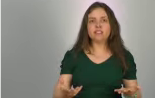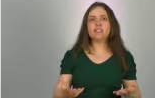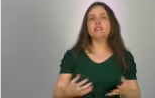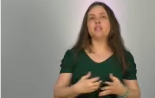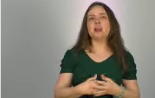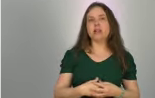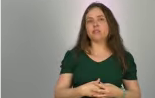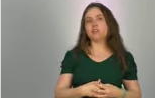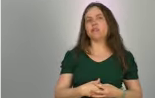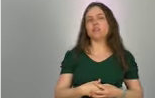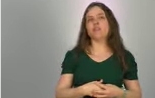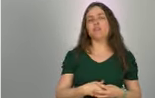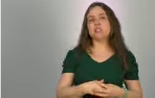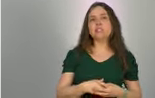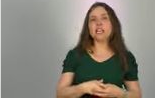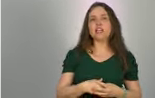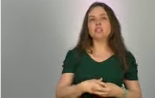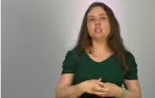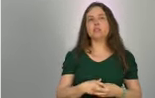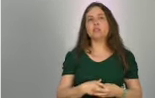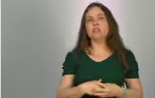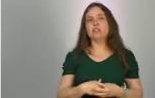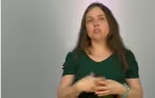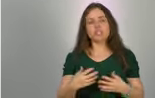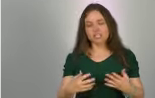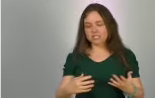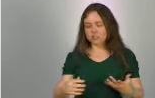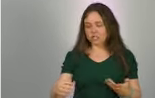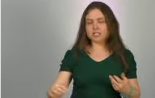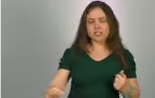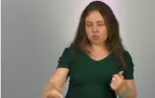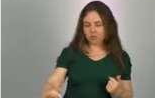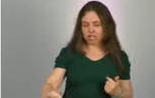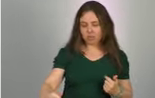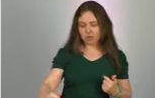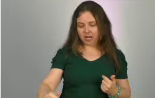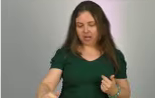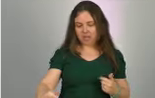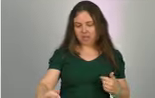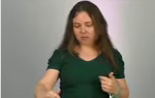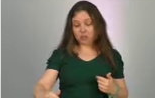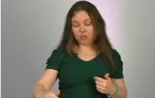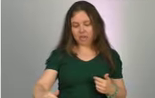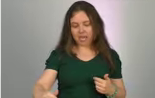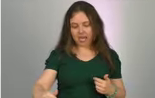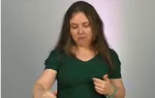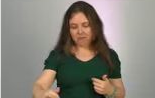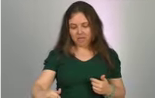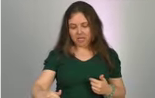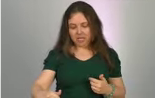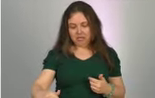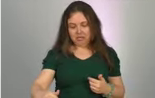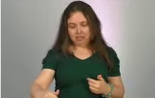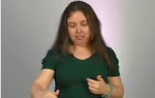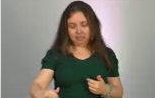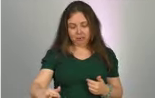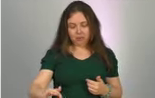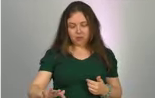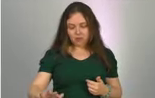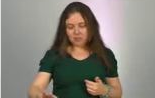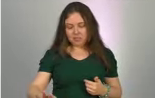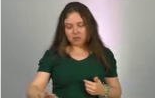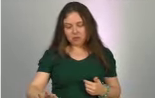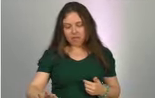muito de divulgar o trabalho que a feita na universidade então eu achei interessante trazer essa abordagem para justificar bom